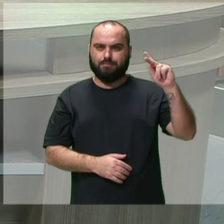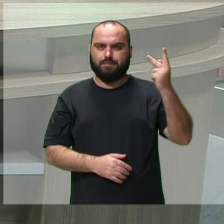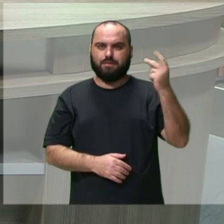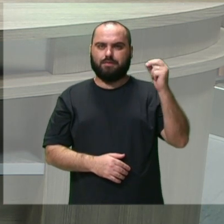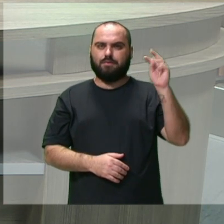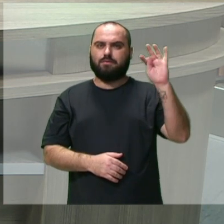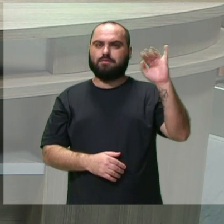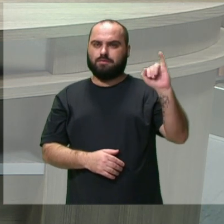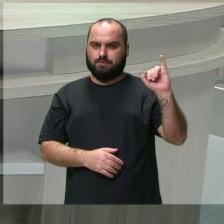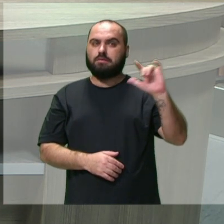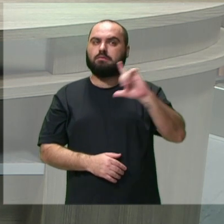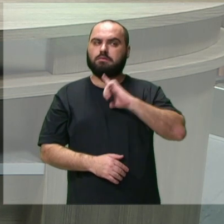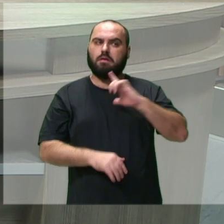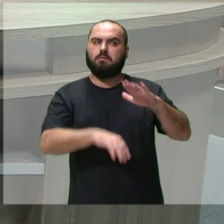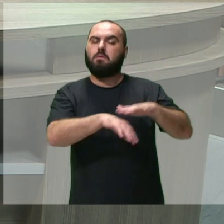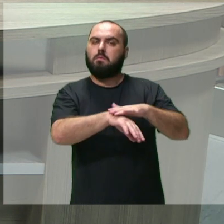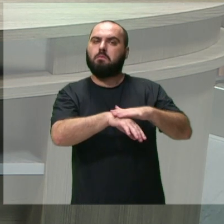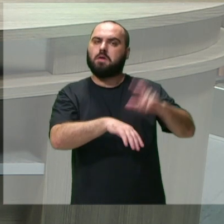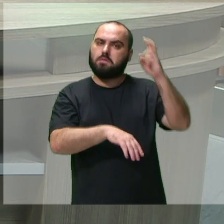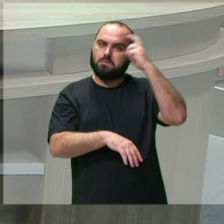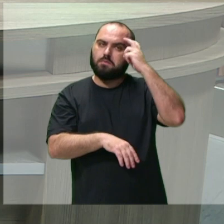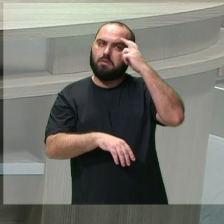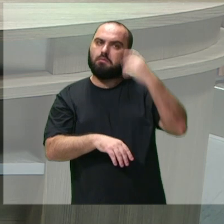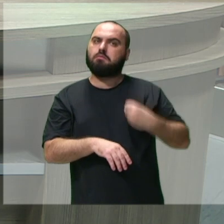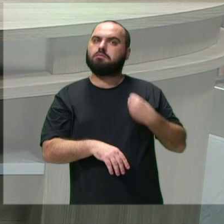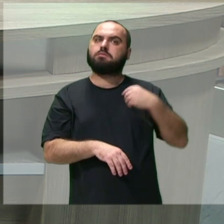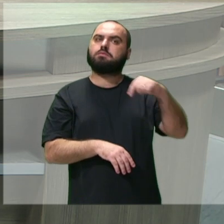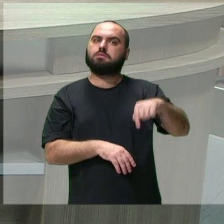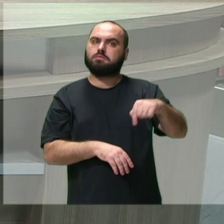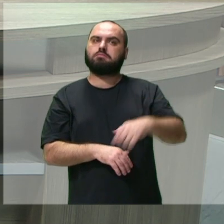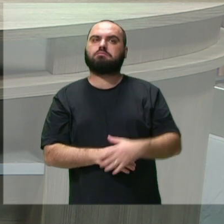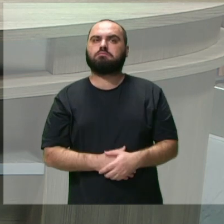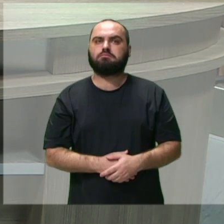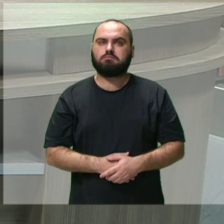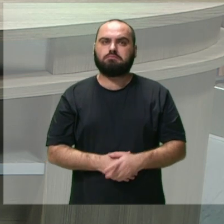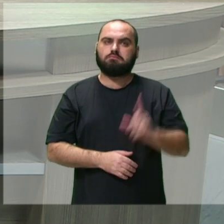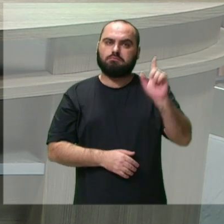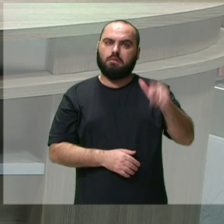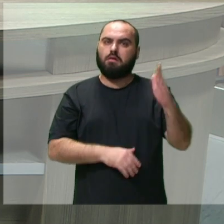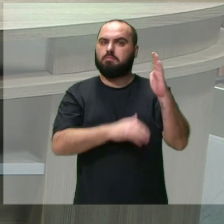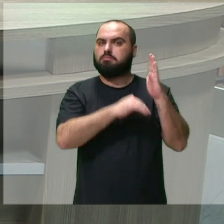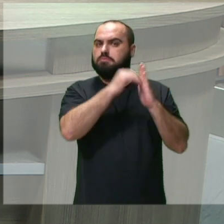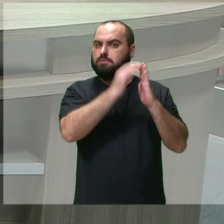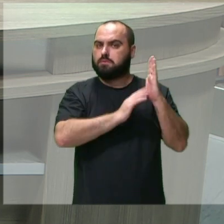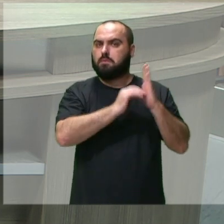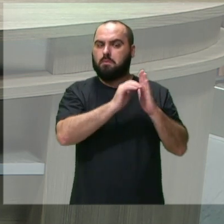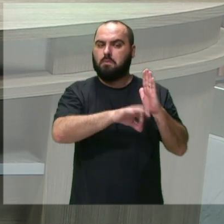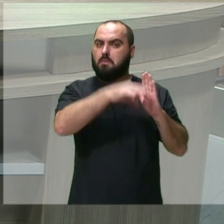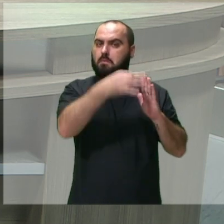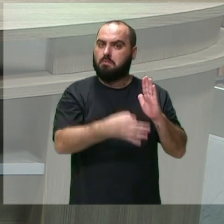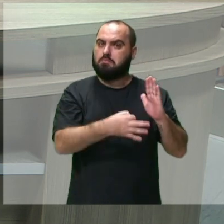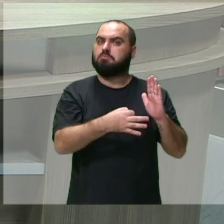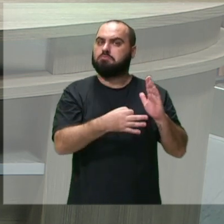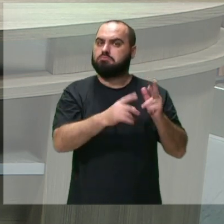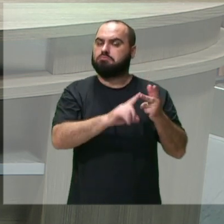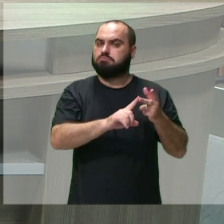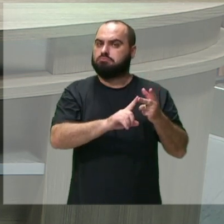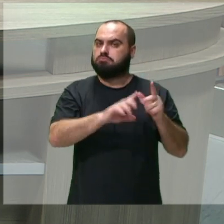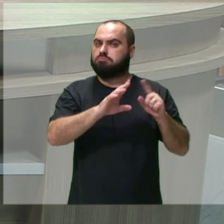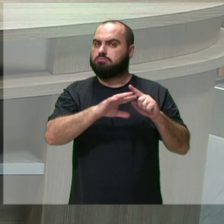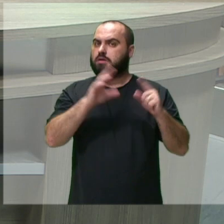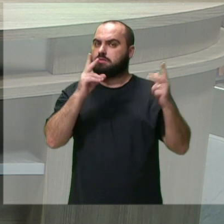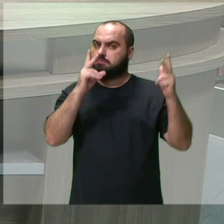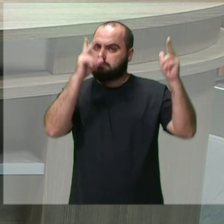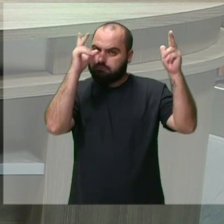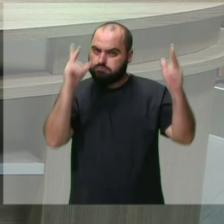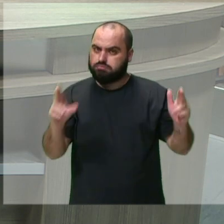na Conversa Cultural, ele é, digamos assim, um pintor por excelência e com um nicho, mais ou menos um